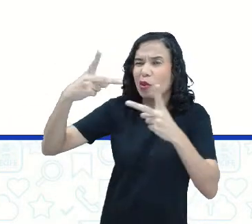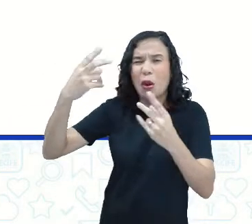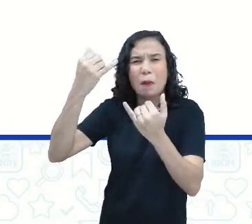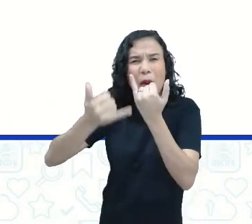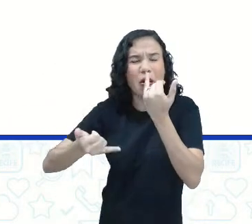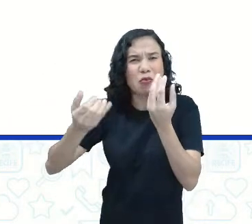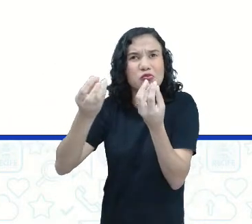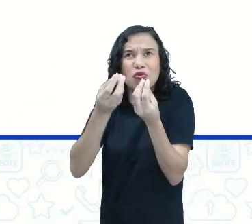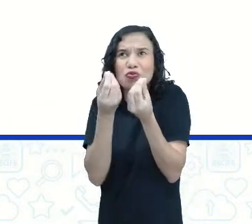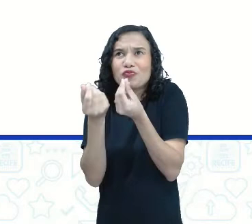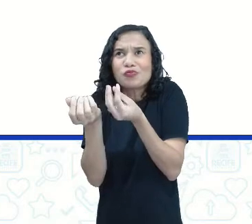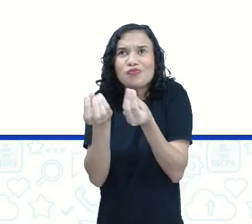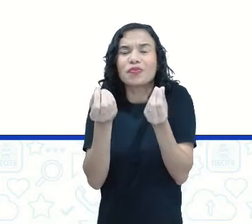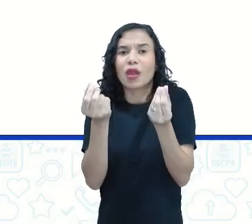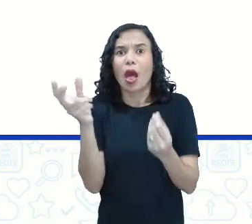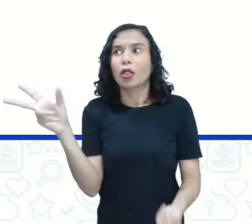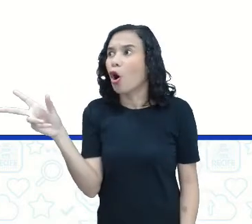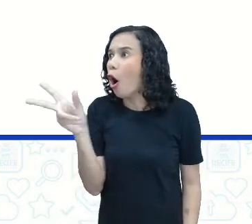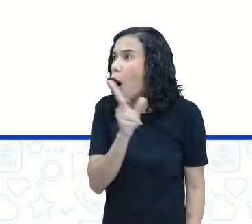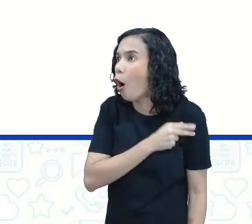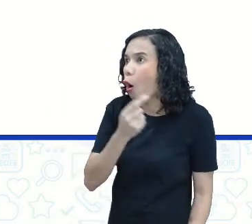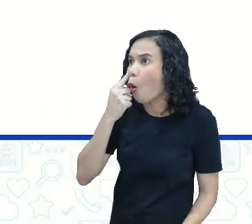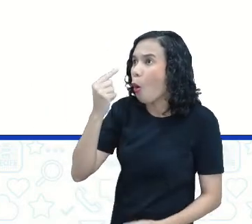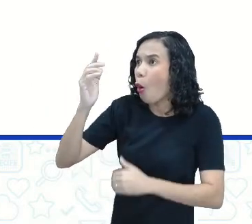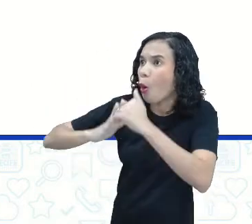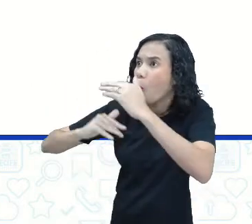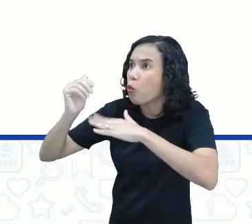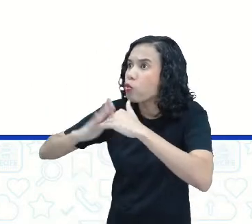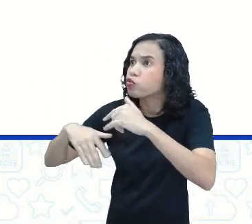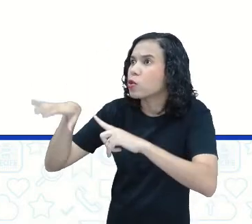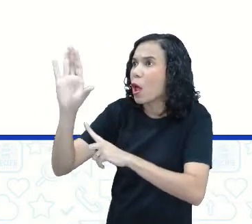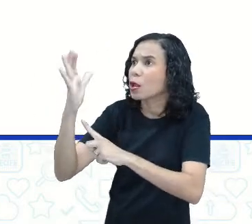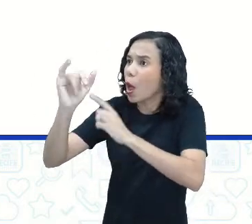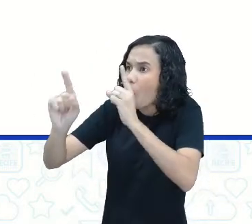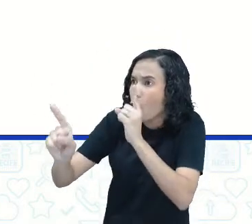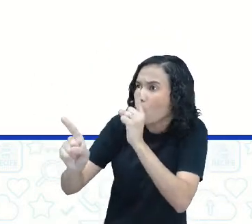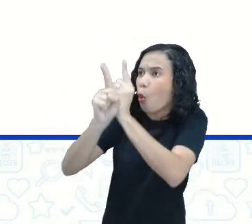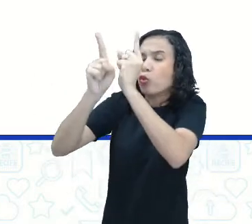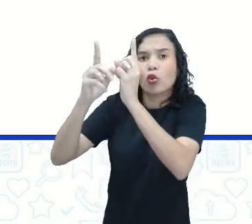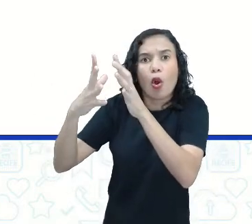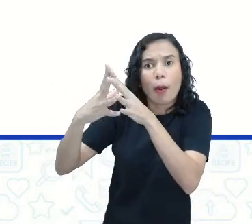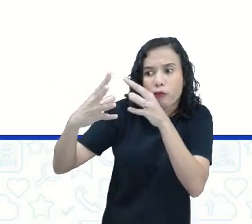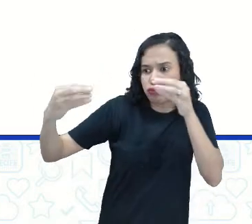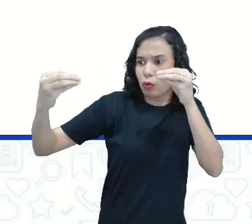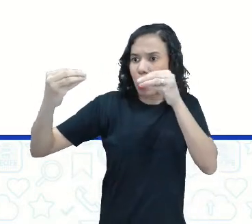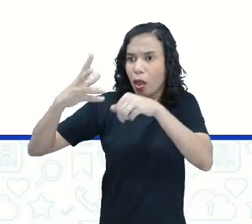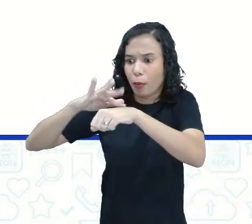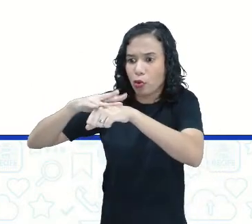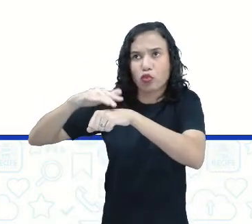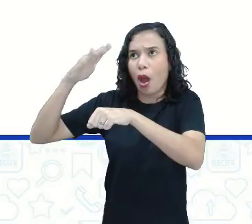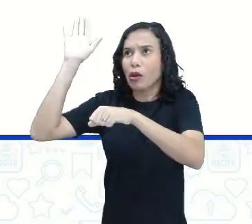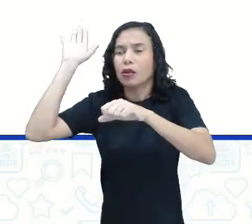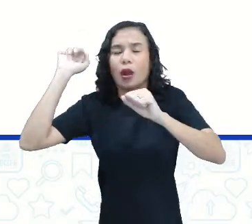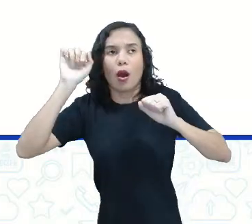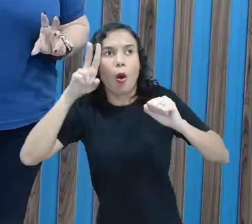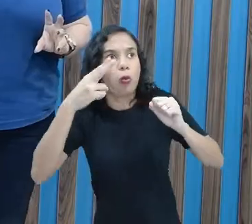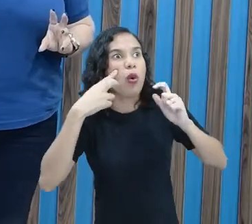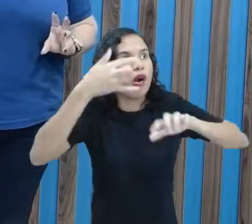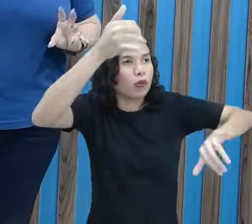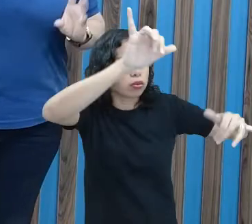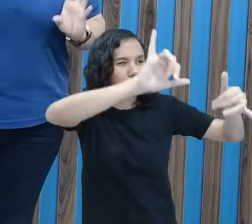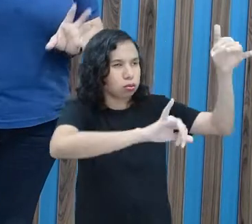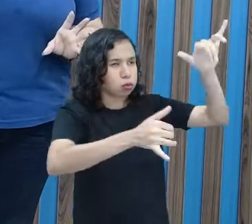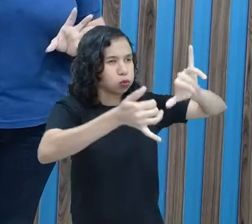Uma coisa bem de, nossa, os cientistas acharam, né, a cura para não sei o quê, para tal doença e tudo